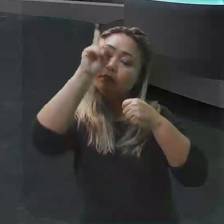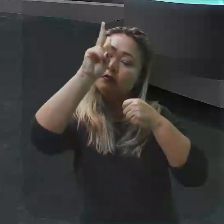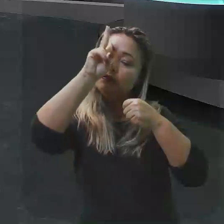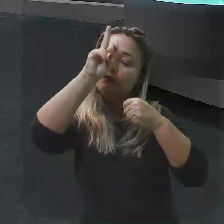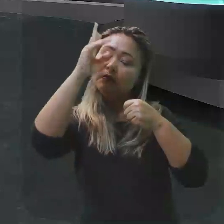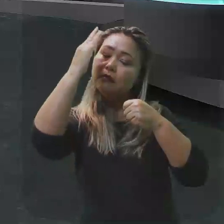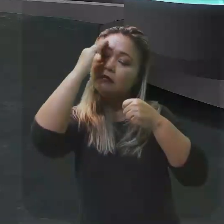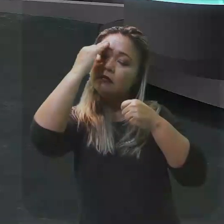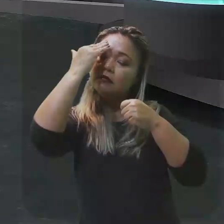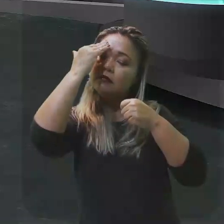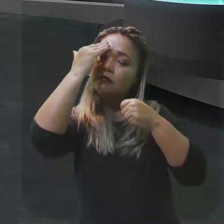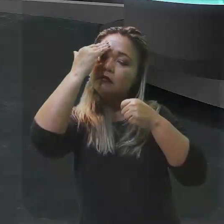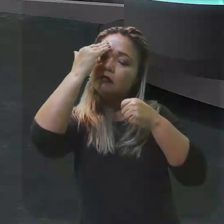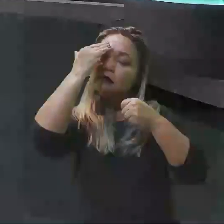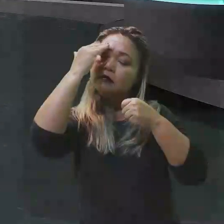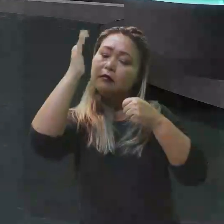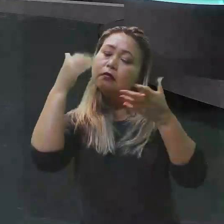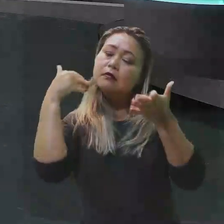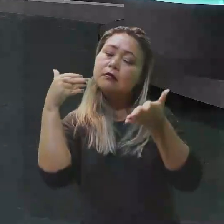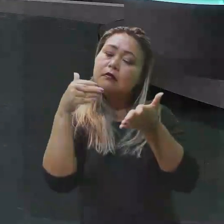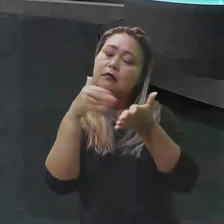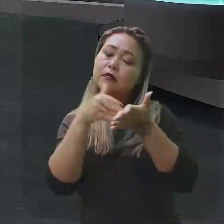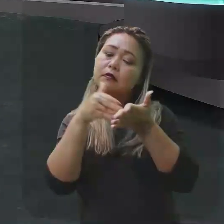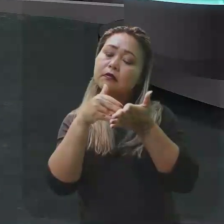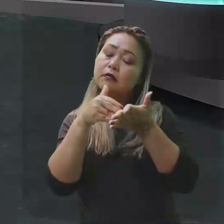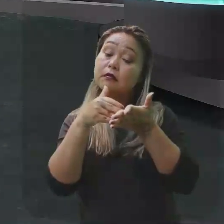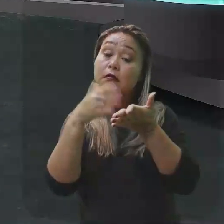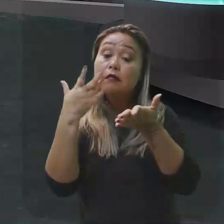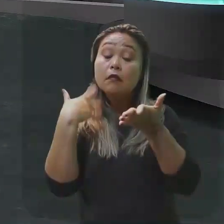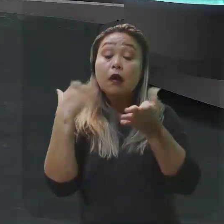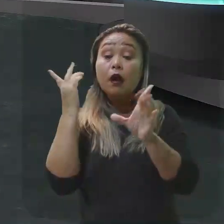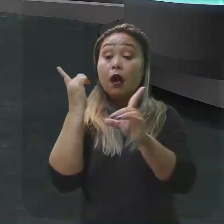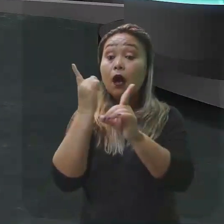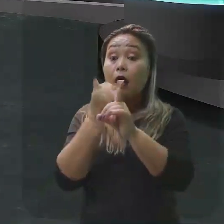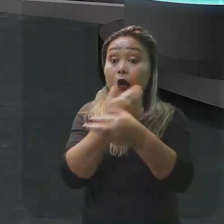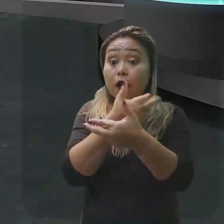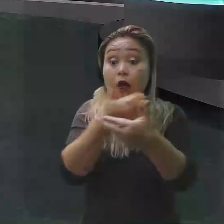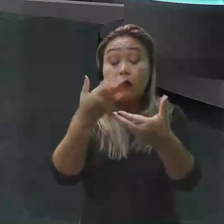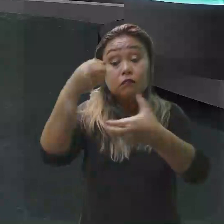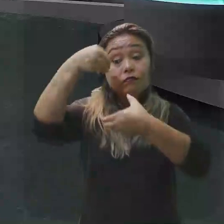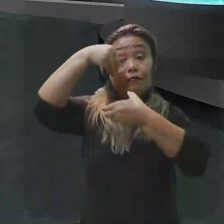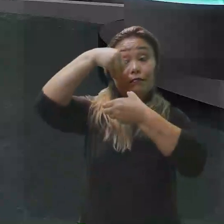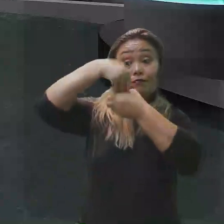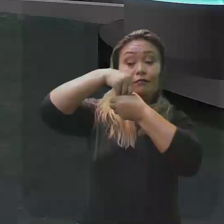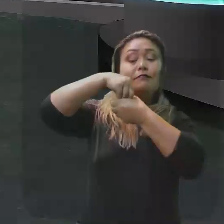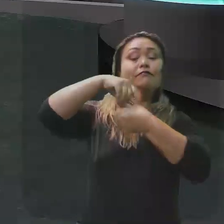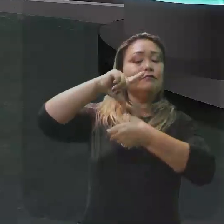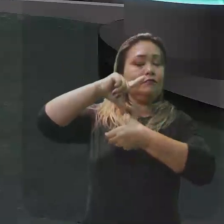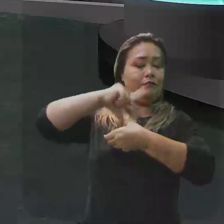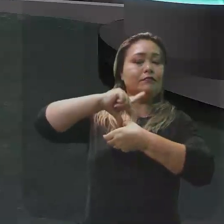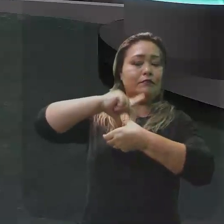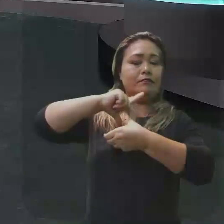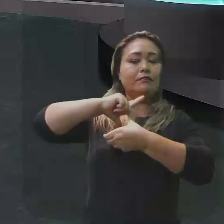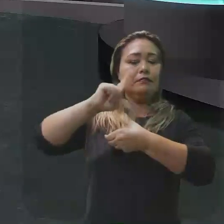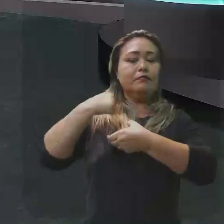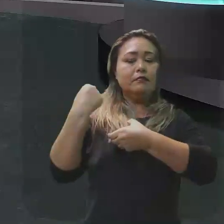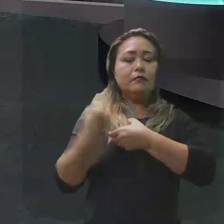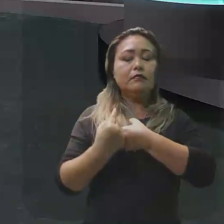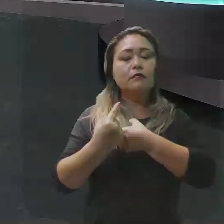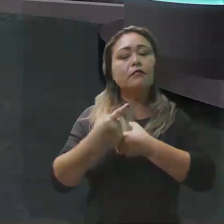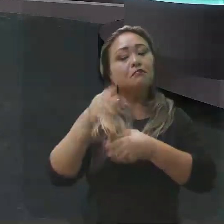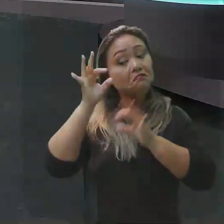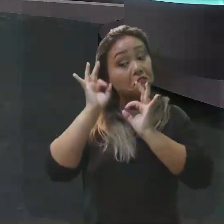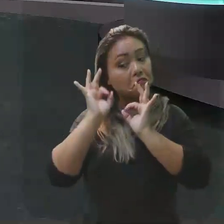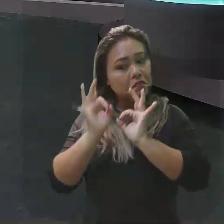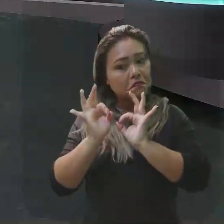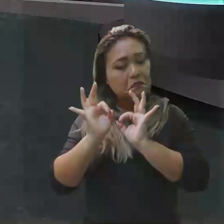lembrar, compreender e até descobrir um pouco de arte dentro de nós. Exatamente, e de vocês também. Isso mesmo.